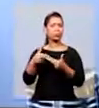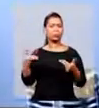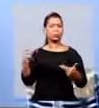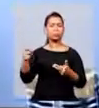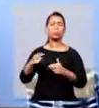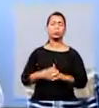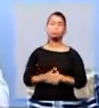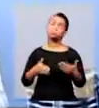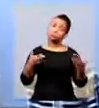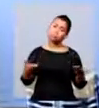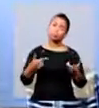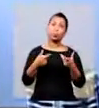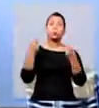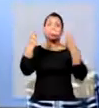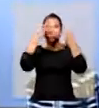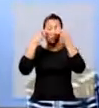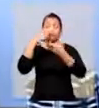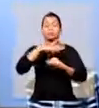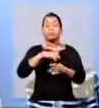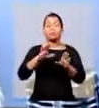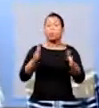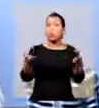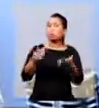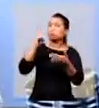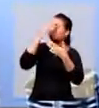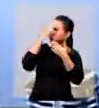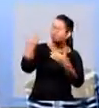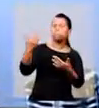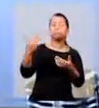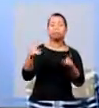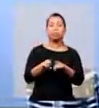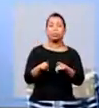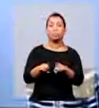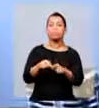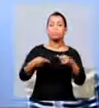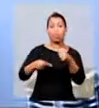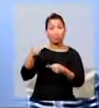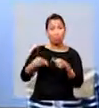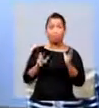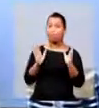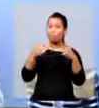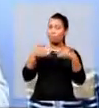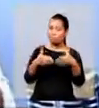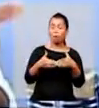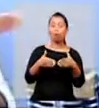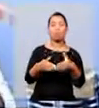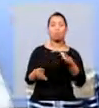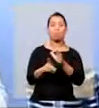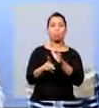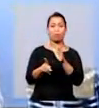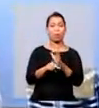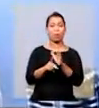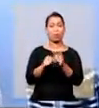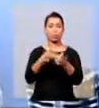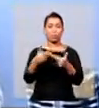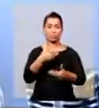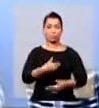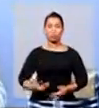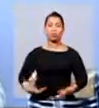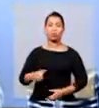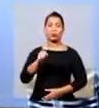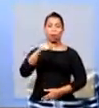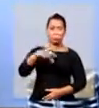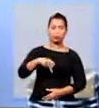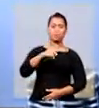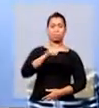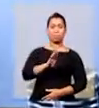até o fórum foi voltado aos benefícios, né, ao LOAS, né, ao PPC, em relação ao entendimento para que eles possam